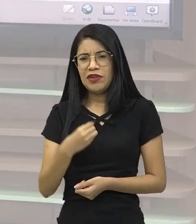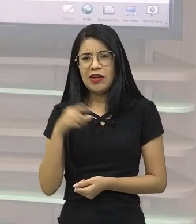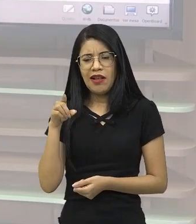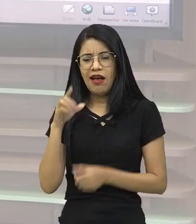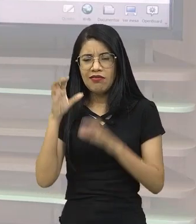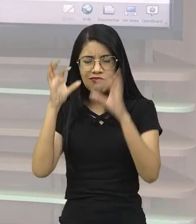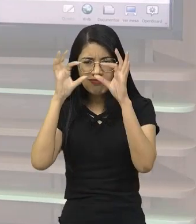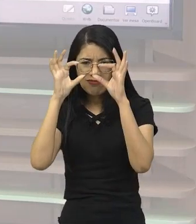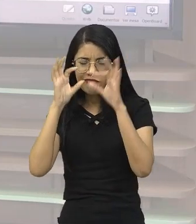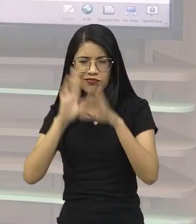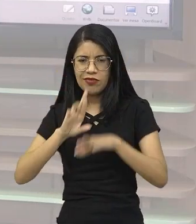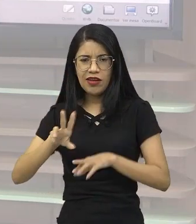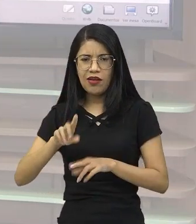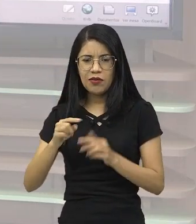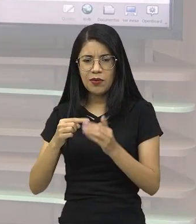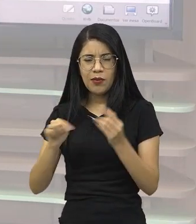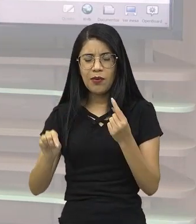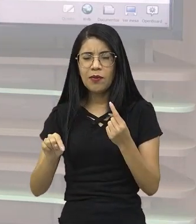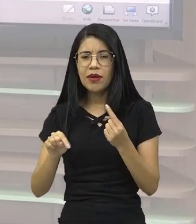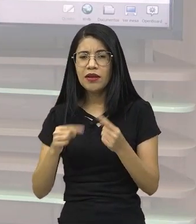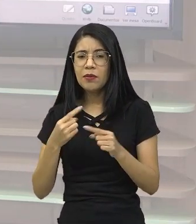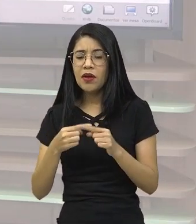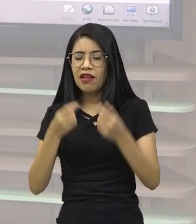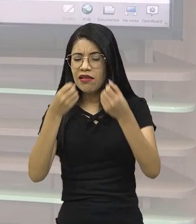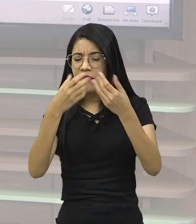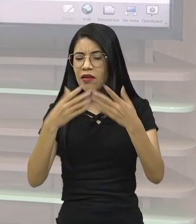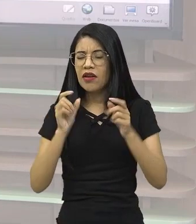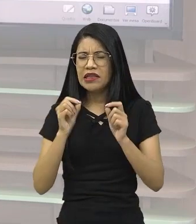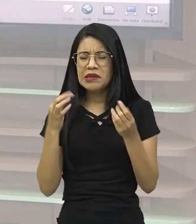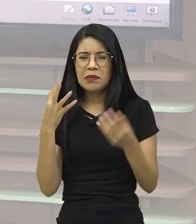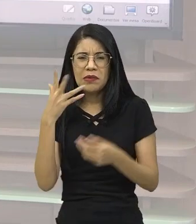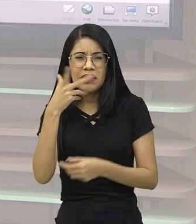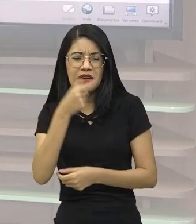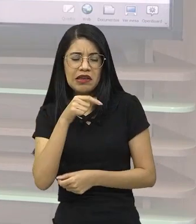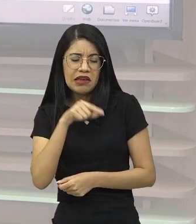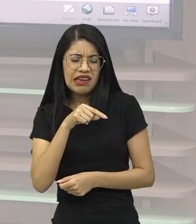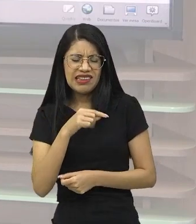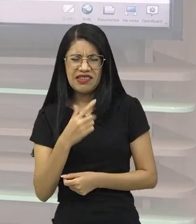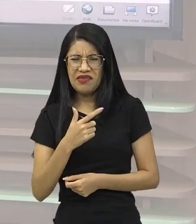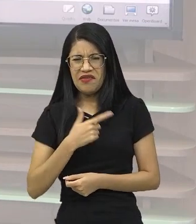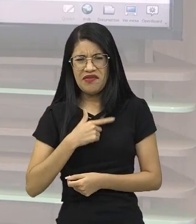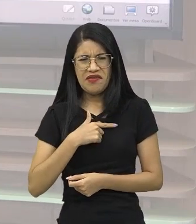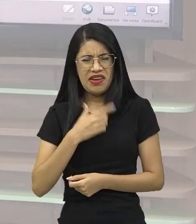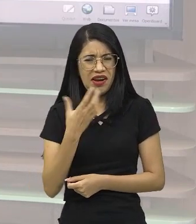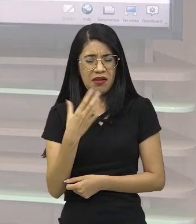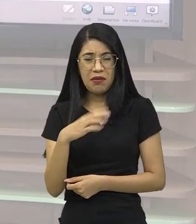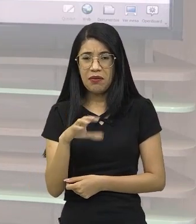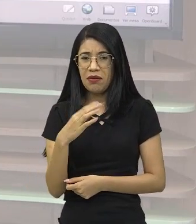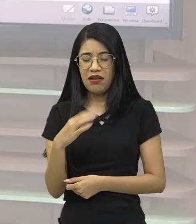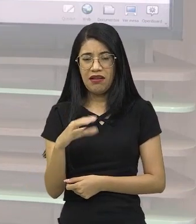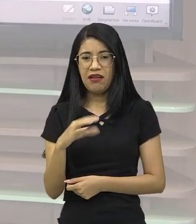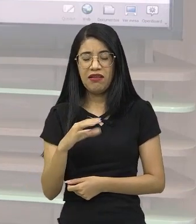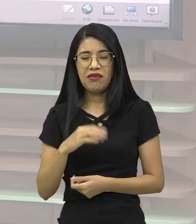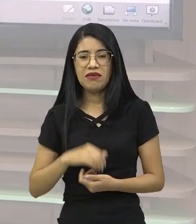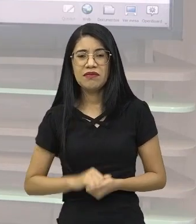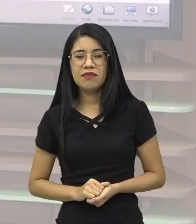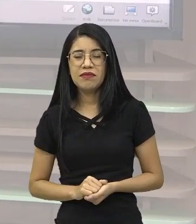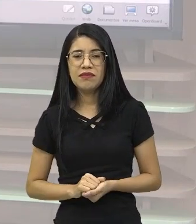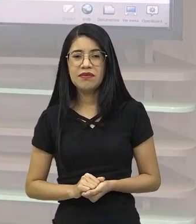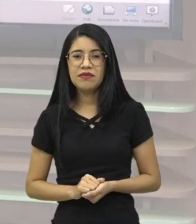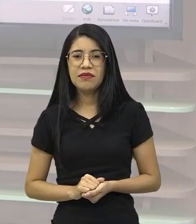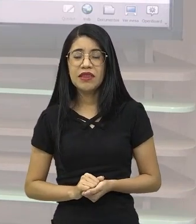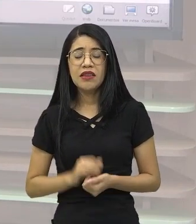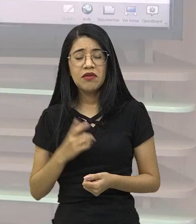né, da dona Coruja, porque ela me disse que são lindos. Esses são feios, são horríveis bichos, né, ela diz aqui.